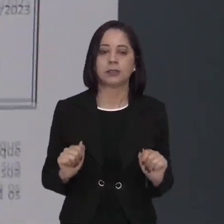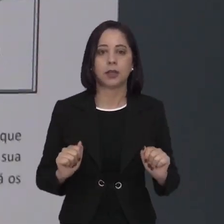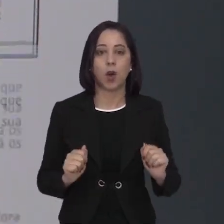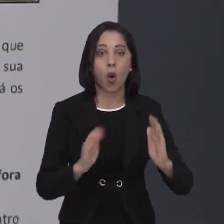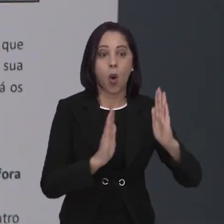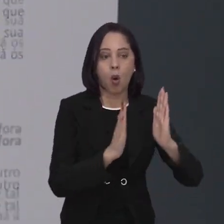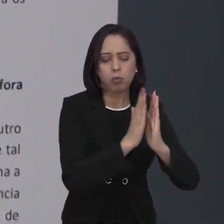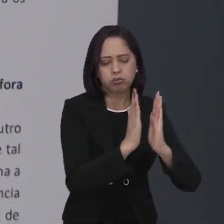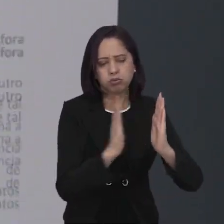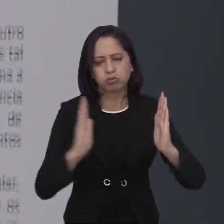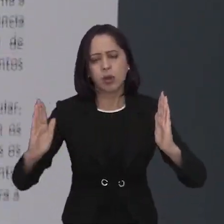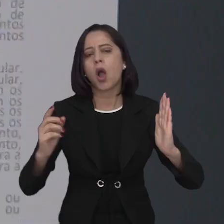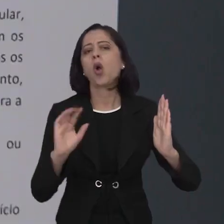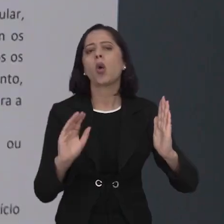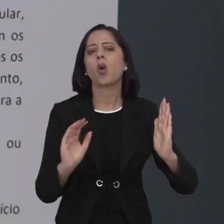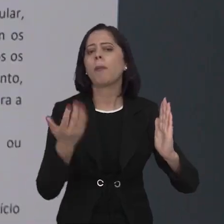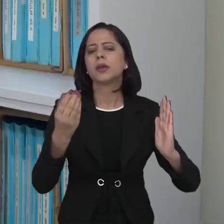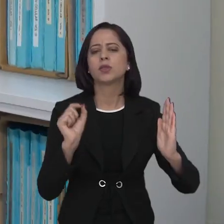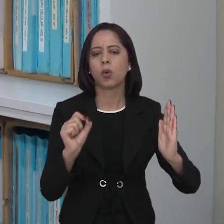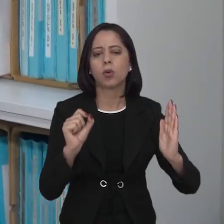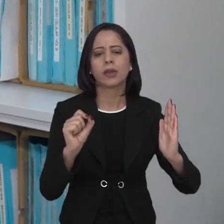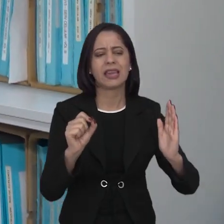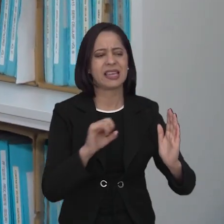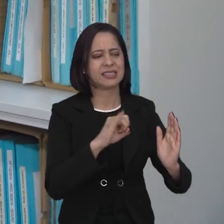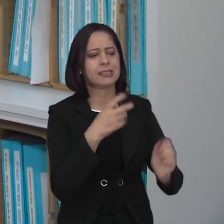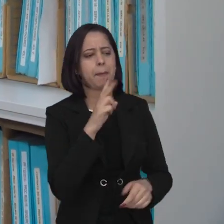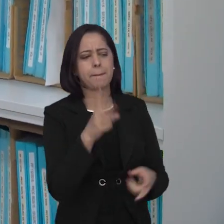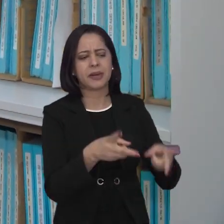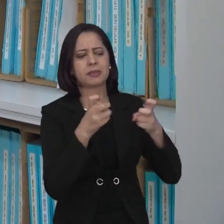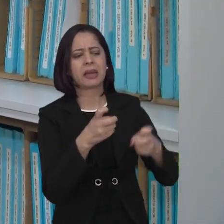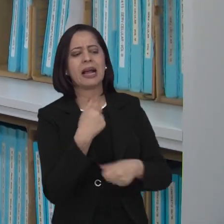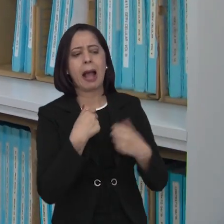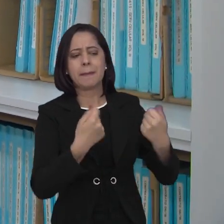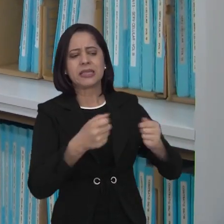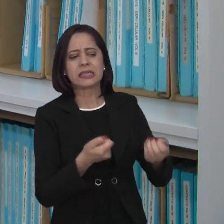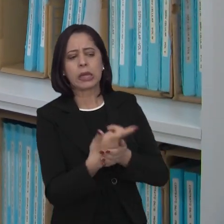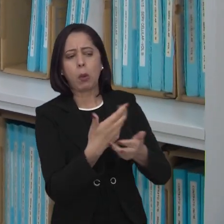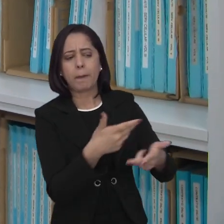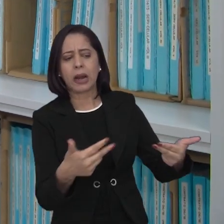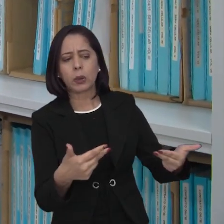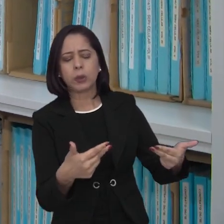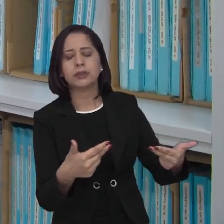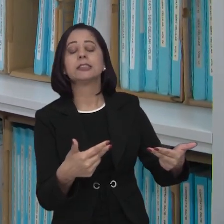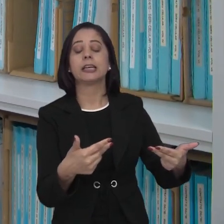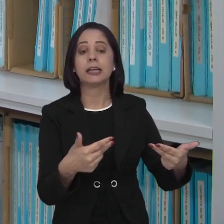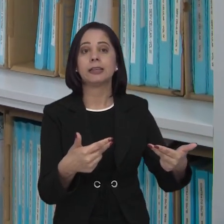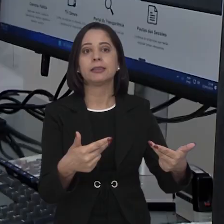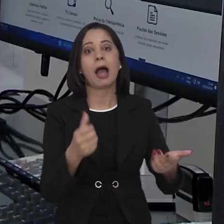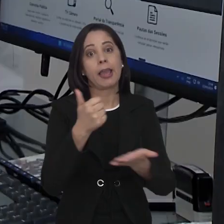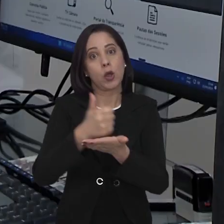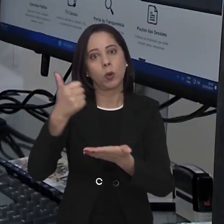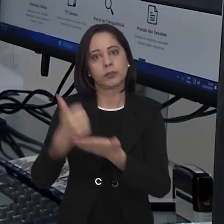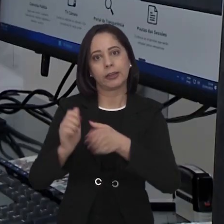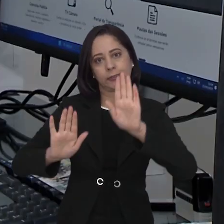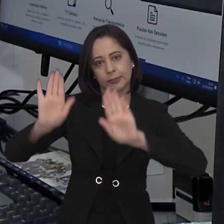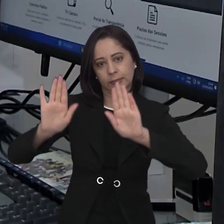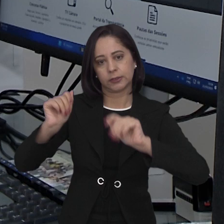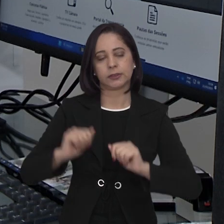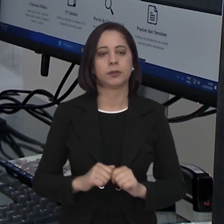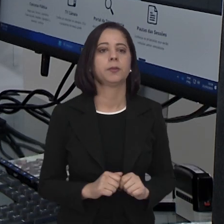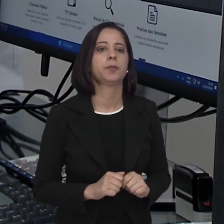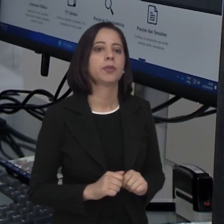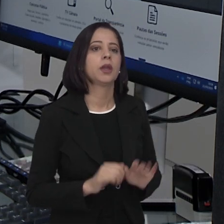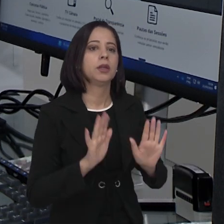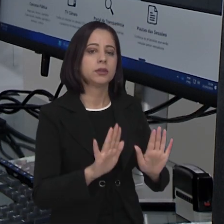processo começa com o surgimento de uma demanda e, quando a necessidade é justificada, termina com a aquisição. Normalmente a